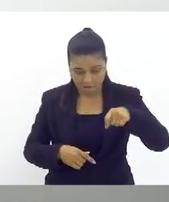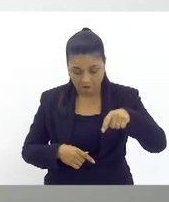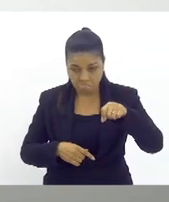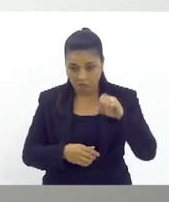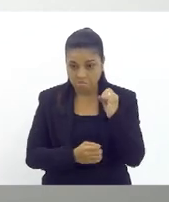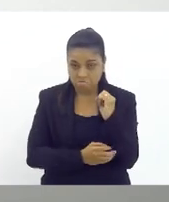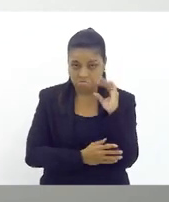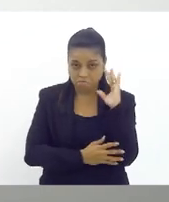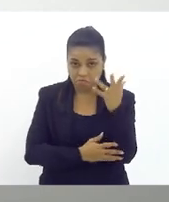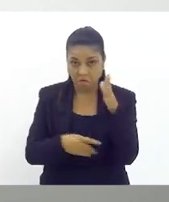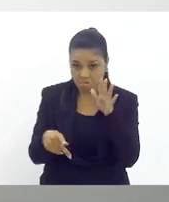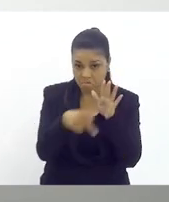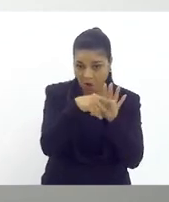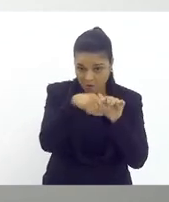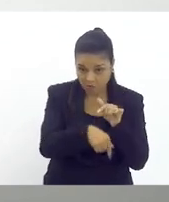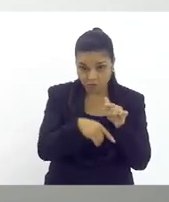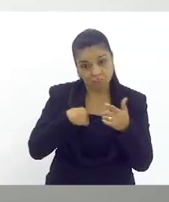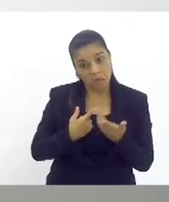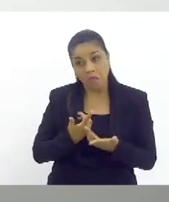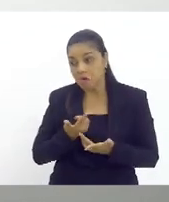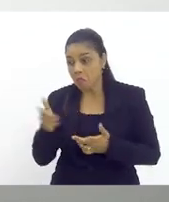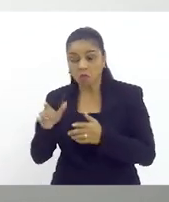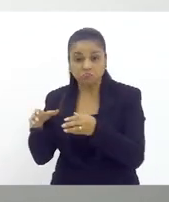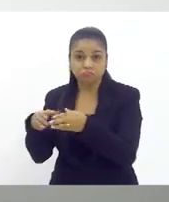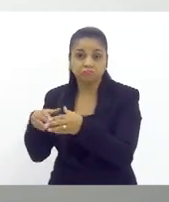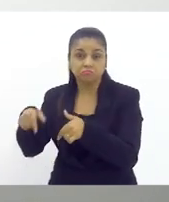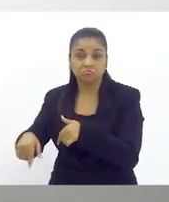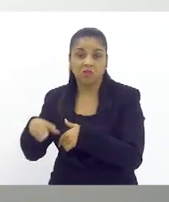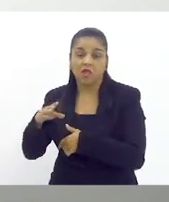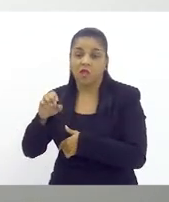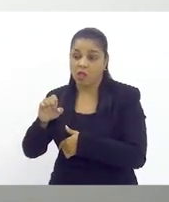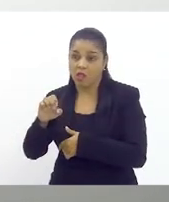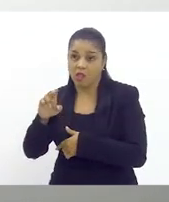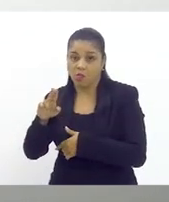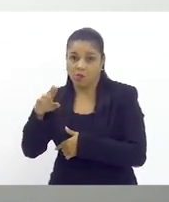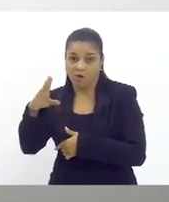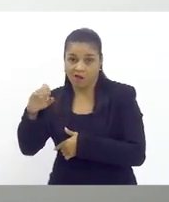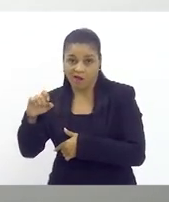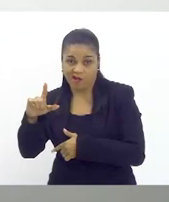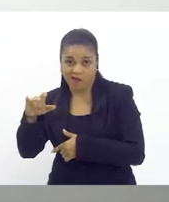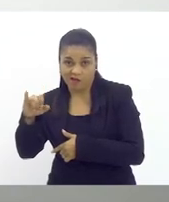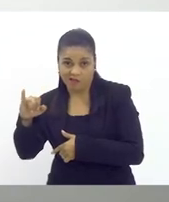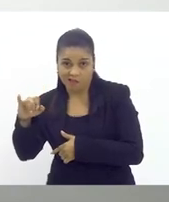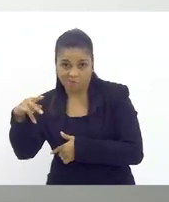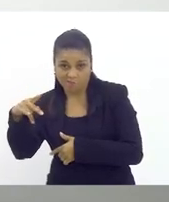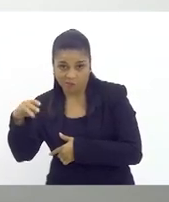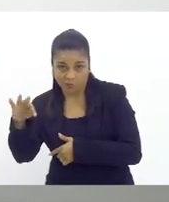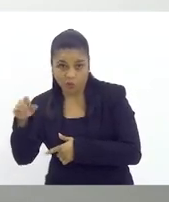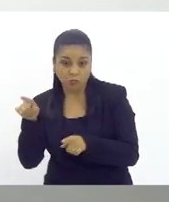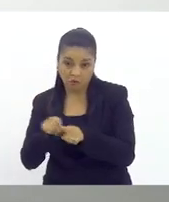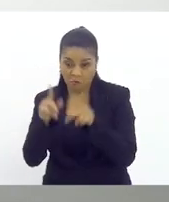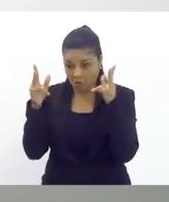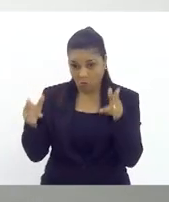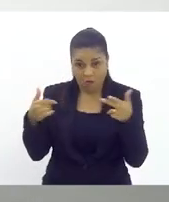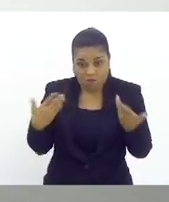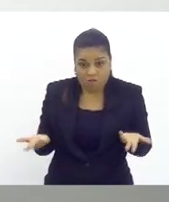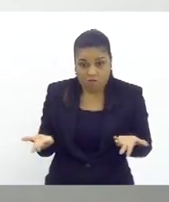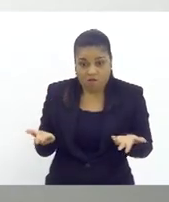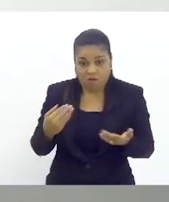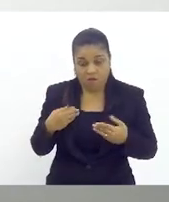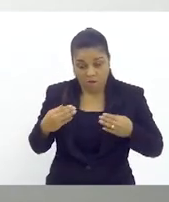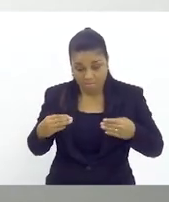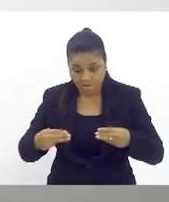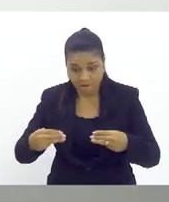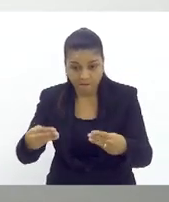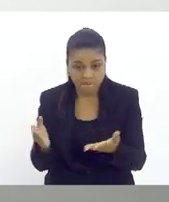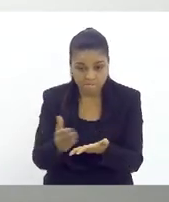o mesmo Renascer em que eu então você como a gente faz todos os dados e manda anualmente para o ministério e